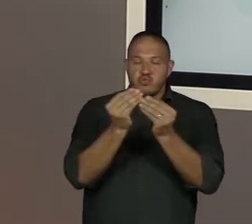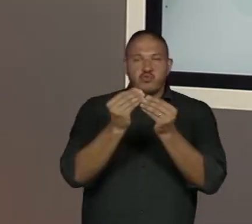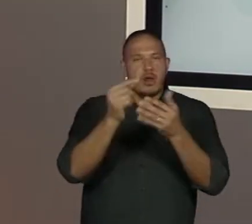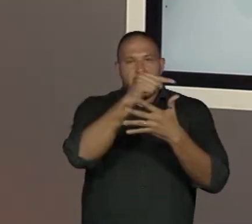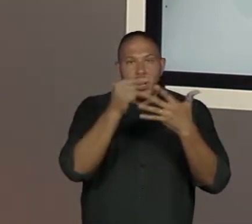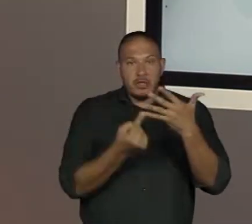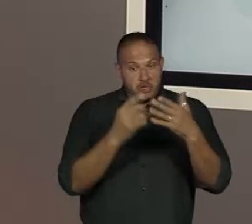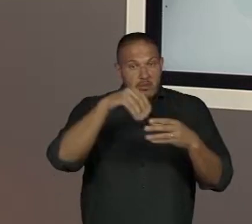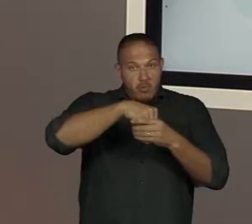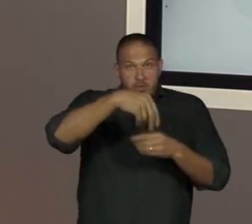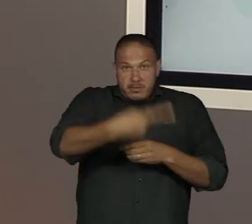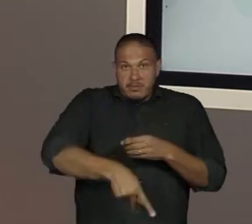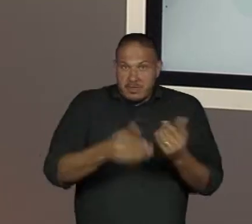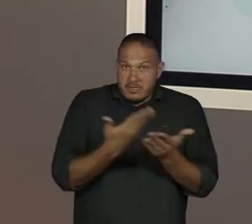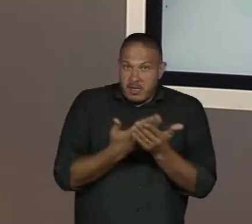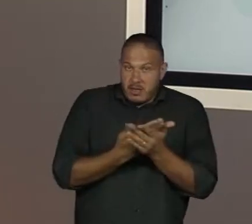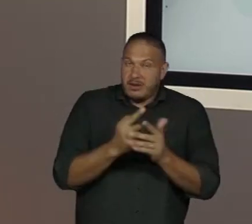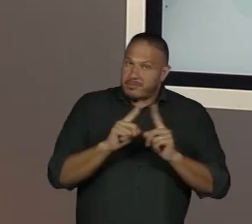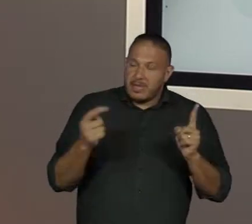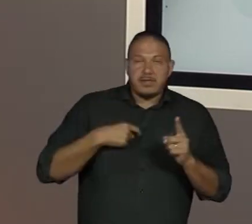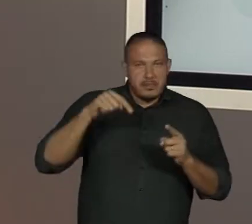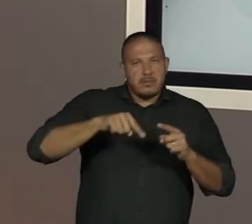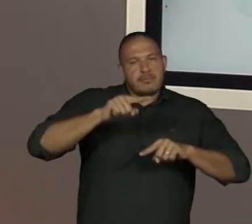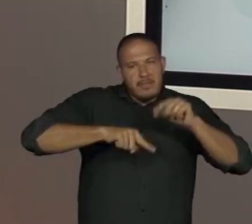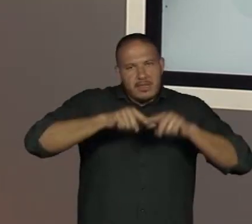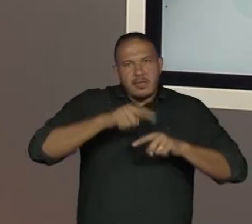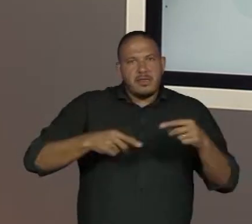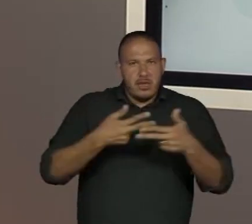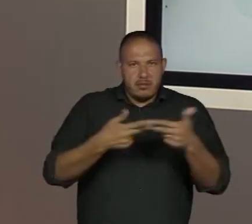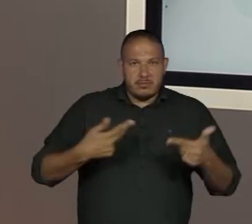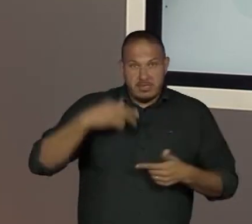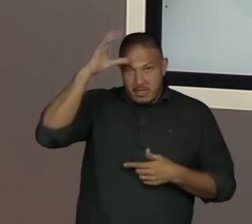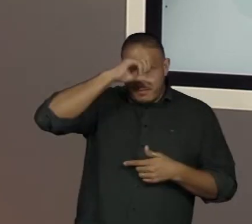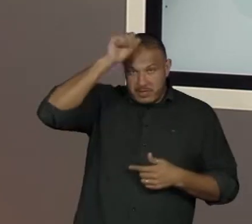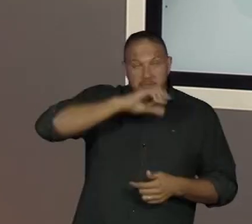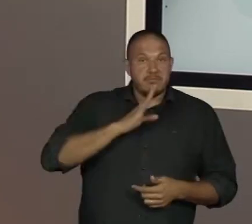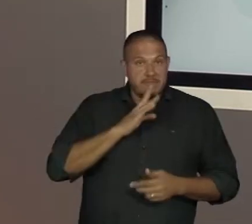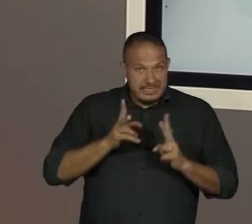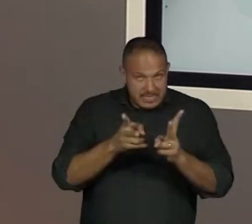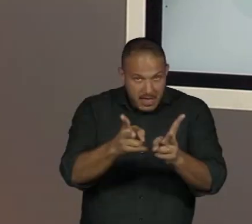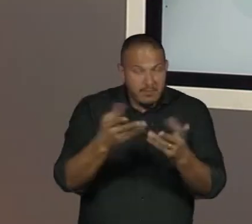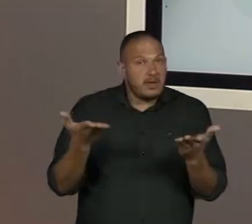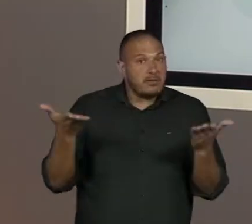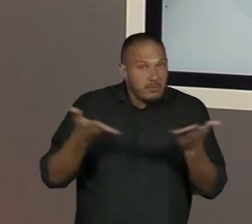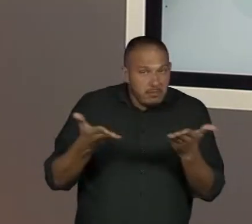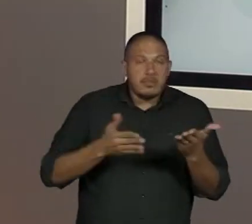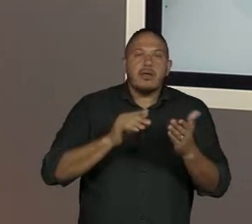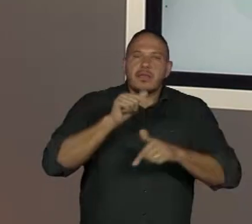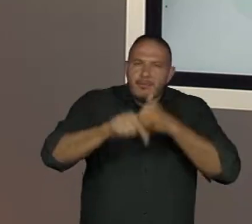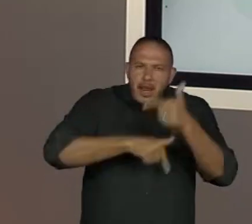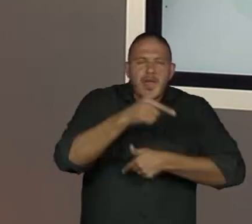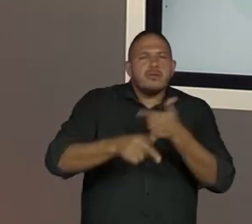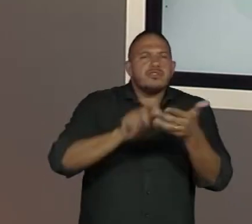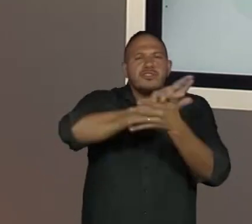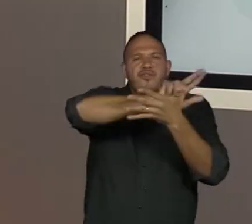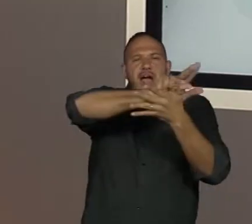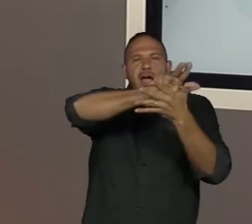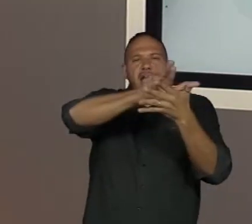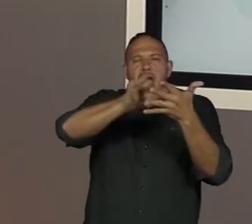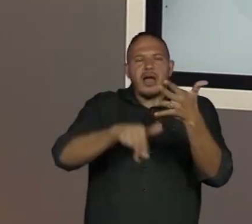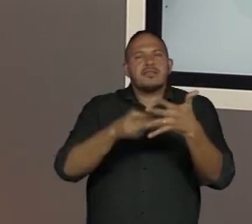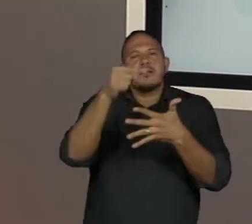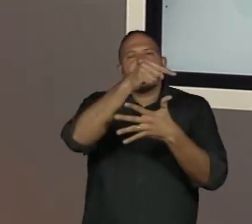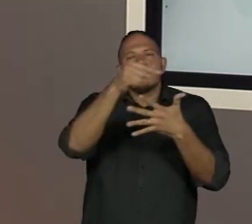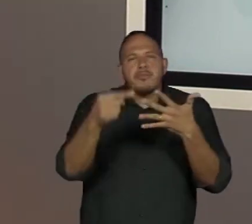Porém, como estamos trabalhando esse material do Aprender Sempre, então nós estamos trabalhando várias habilidades porque